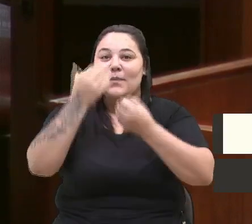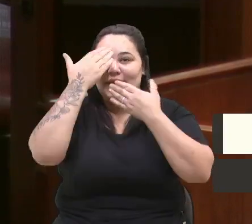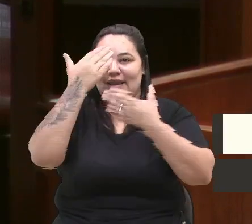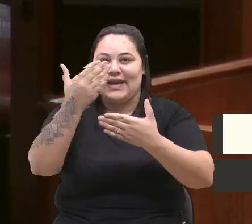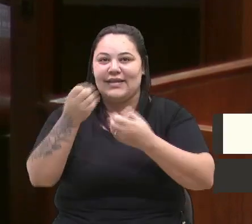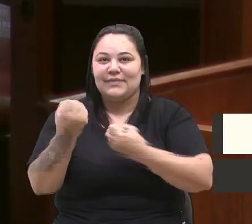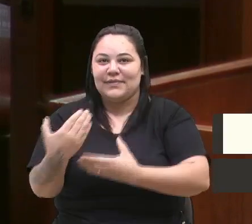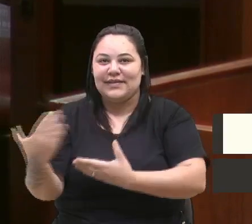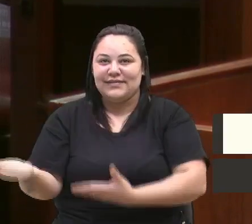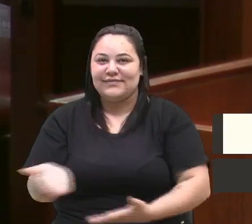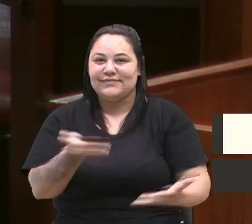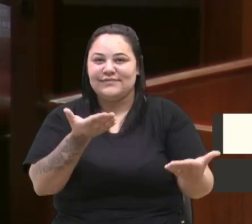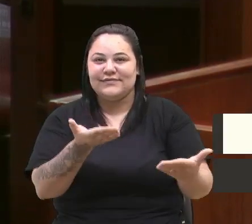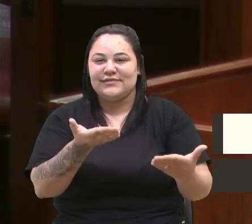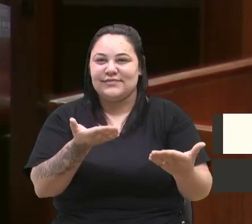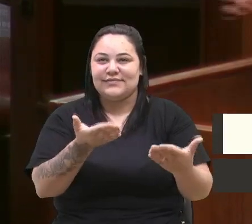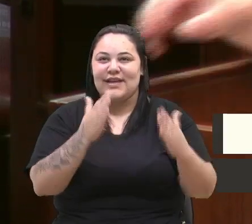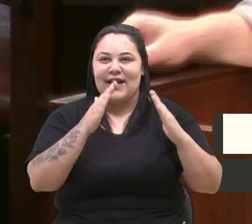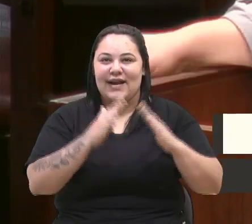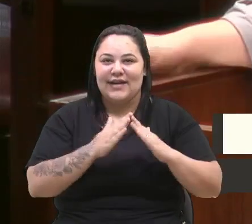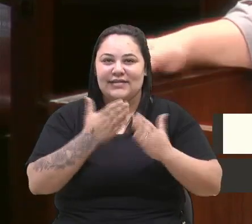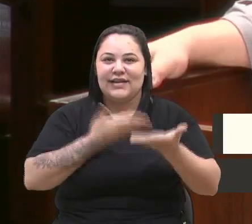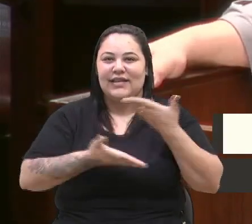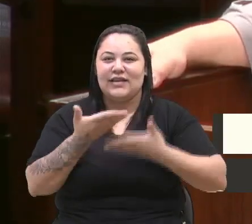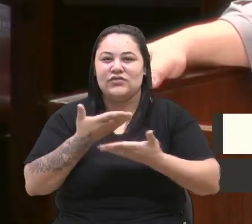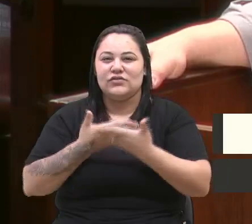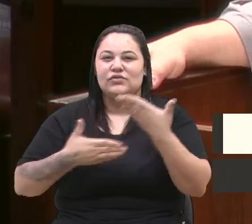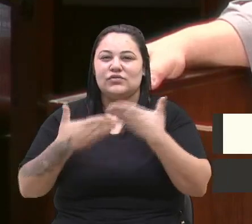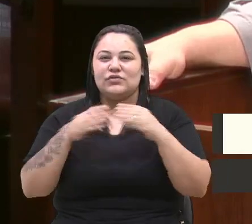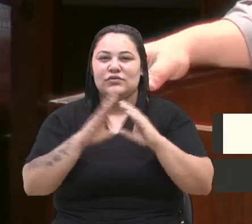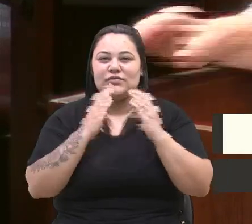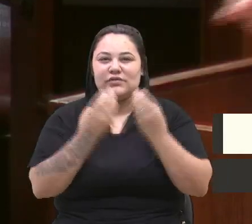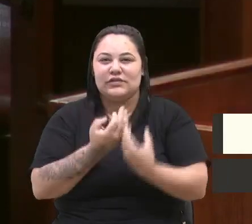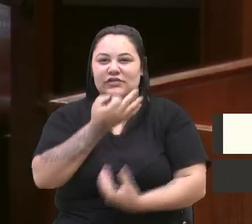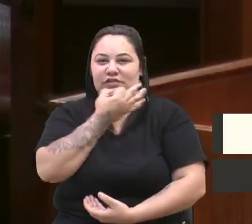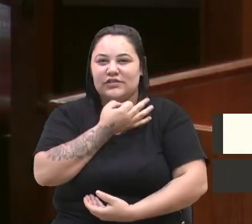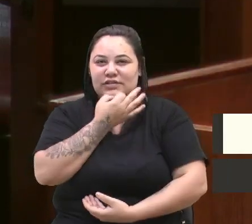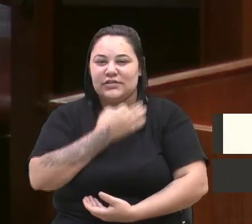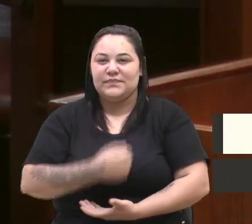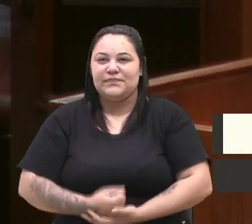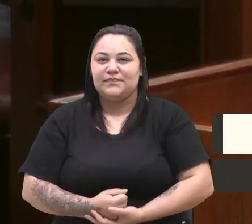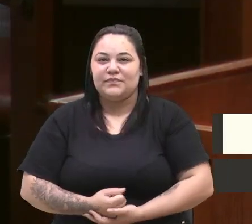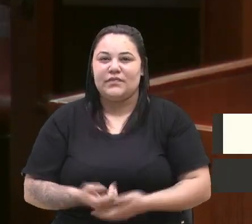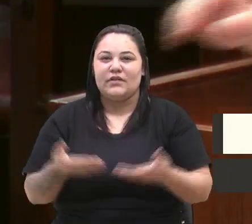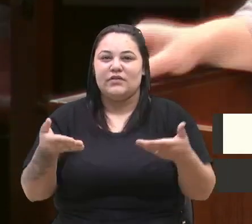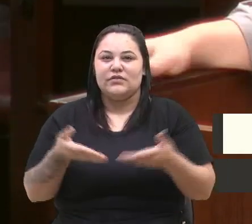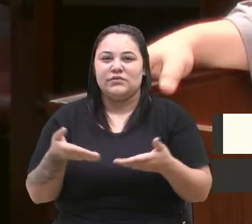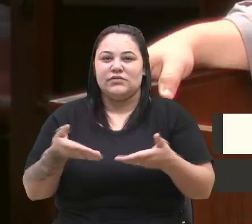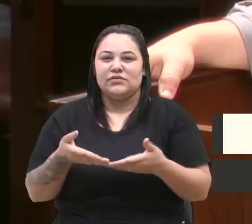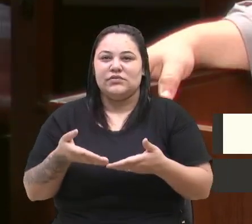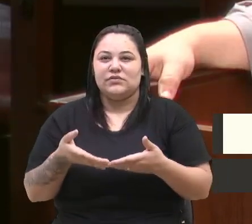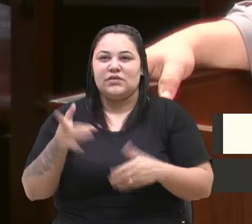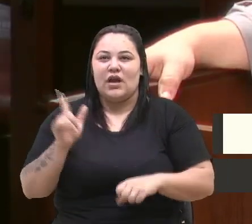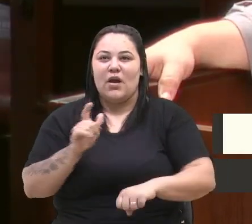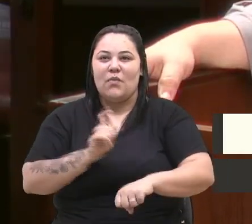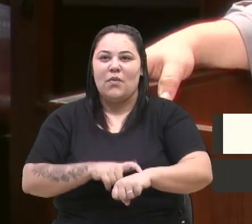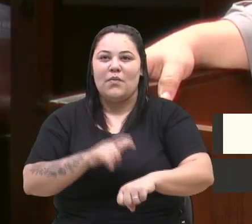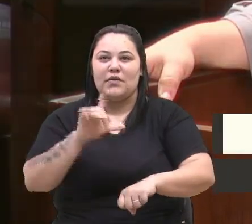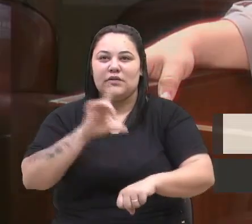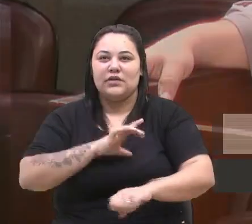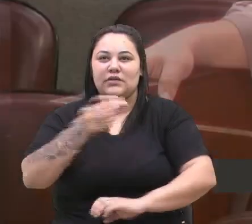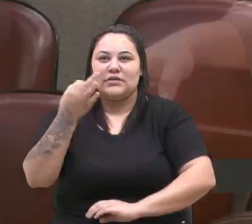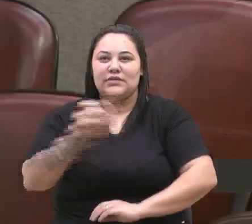a esta casa que atende toda a nossa comunidade caxiense. E hoje é um momento, eu tenho certeza, de